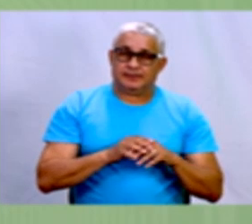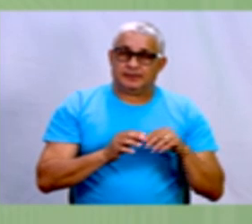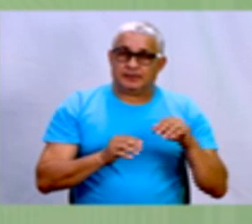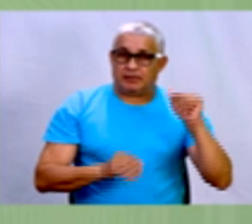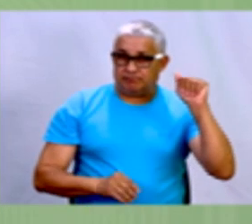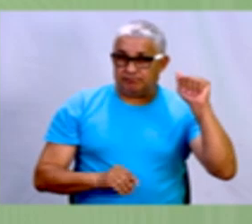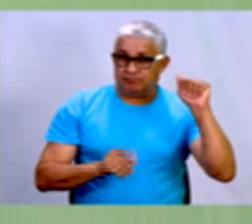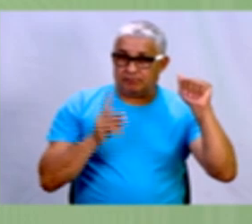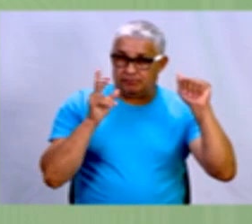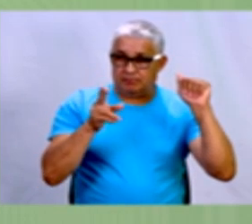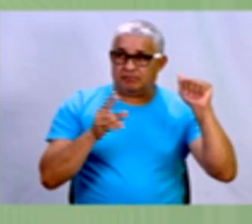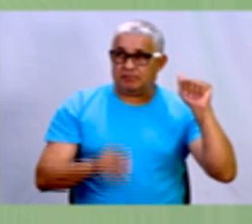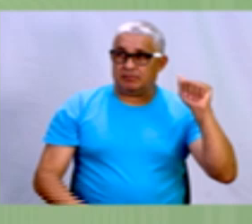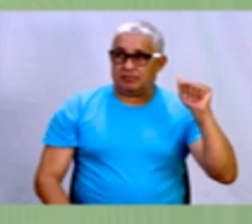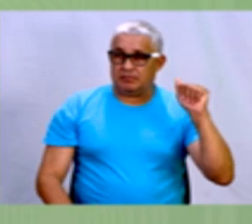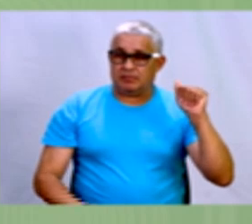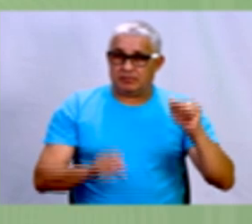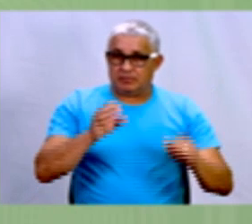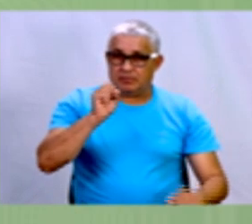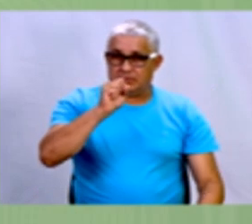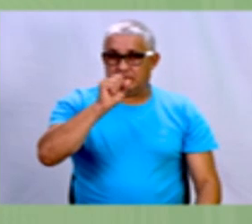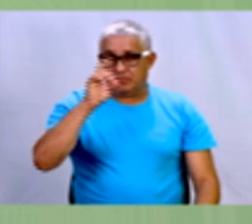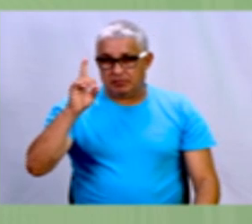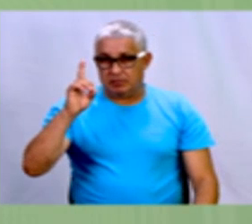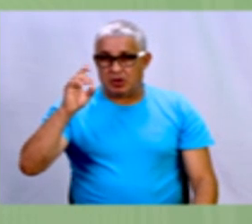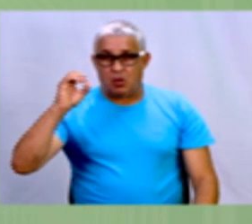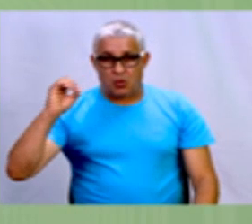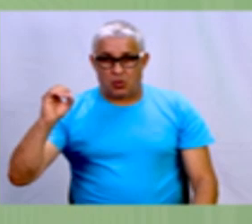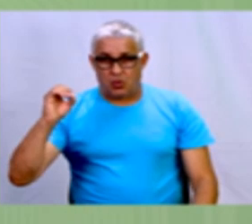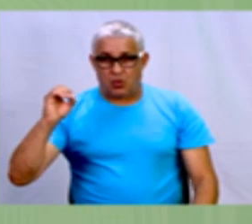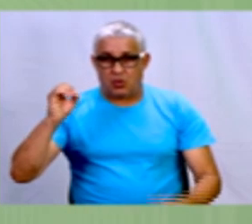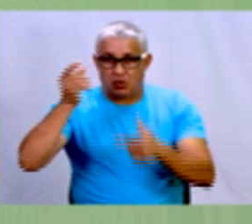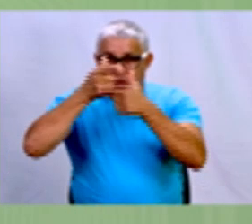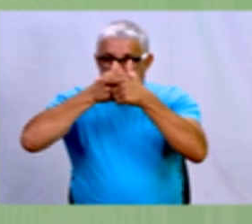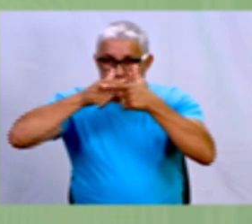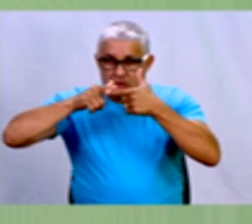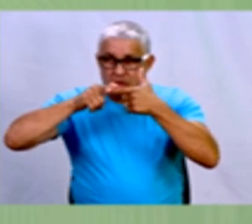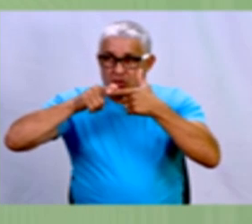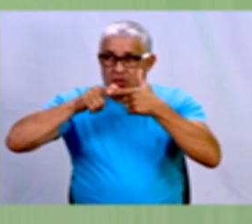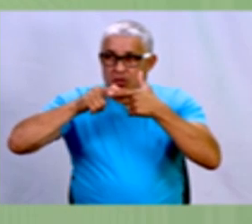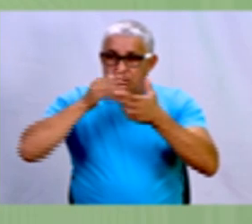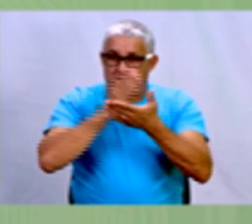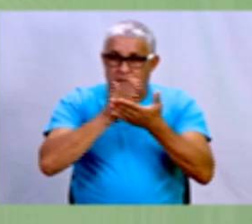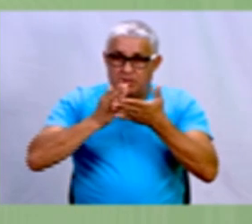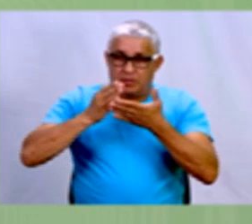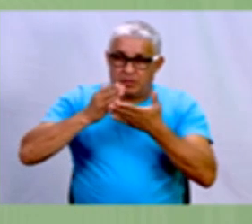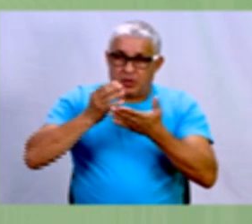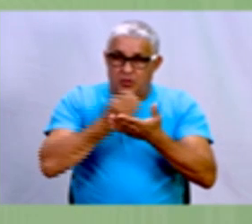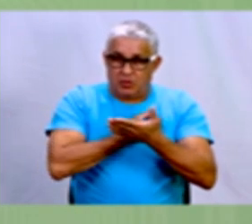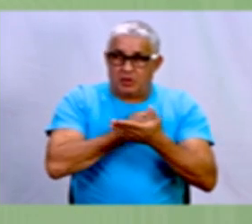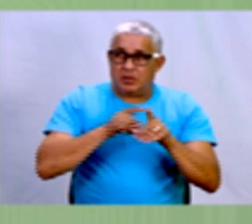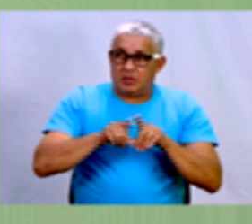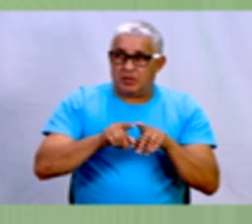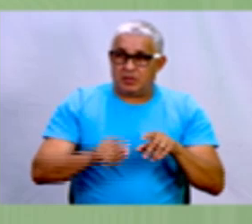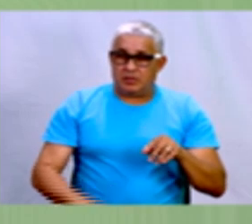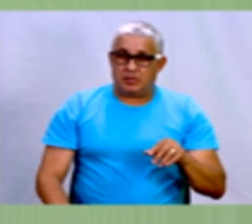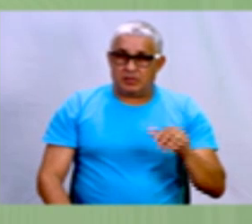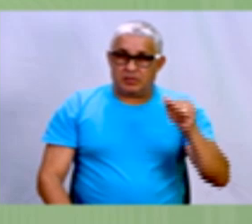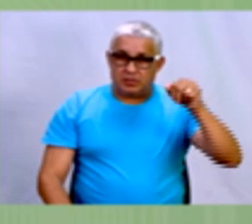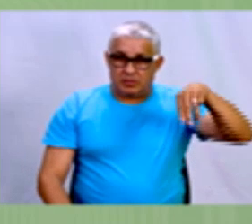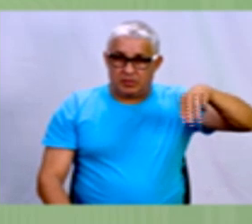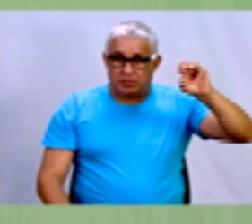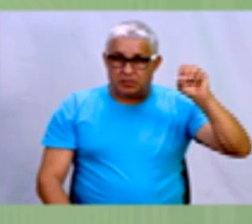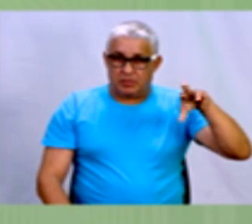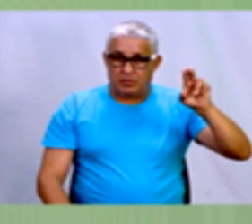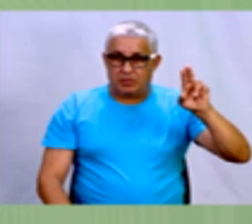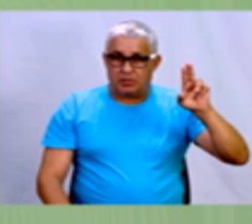amortização é igual saldo devedor no período 0 dividido pelo número de parcelas. Então, vai ficar aqui, ó, a amortização é igual